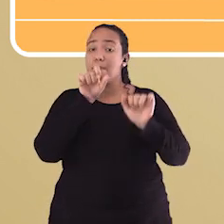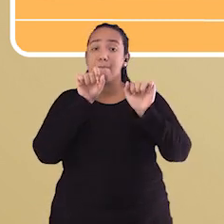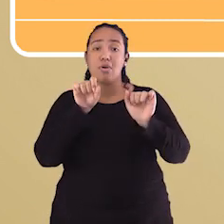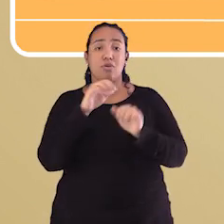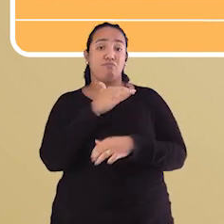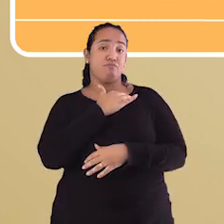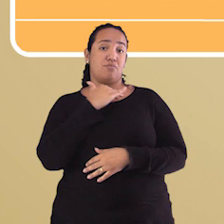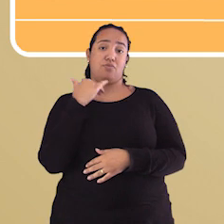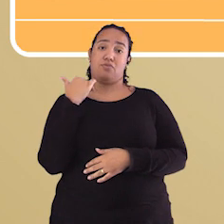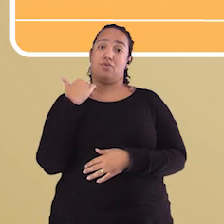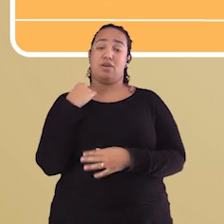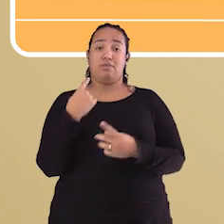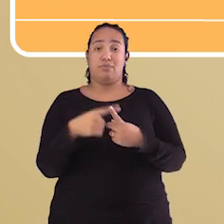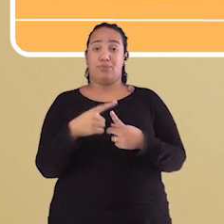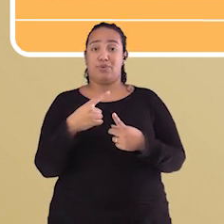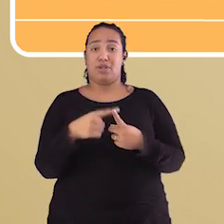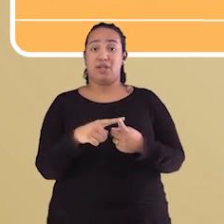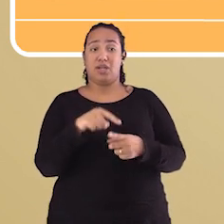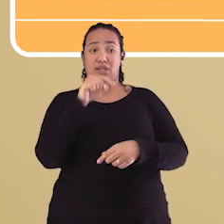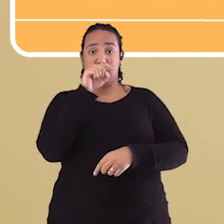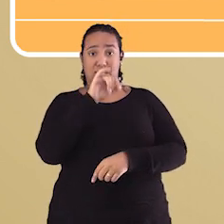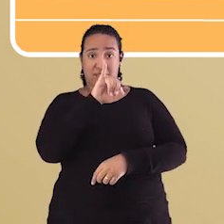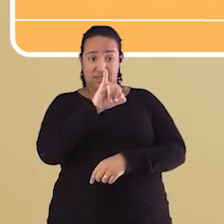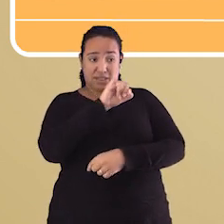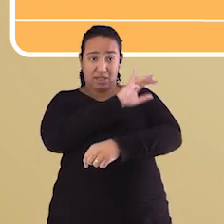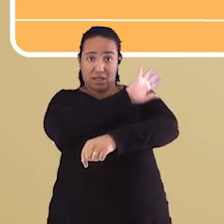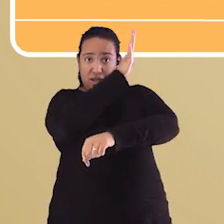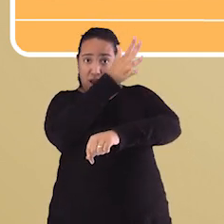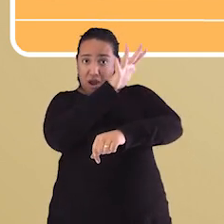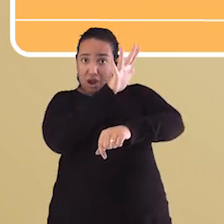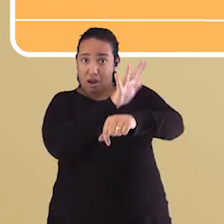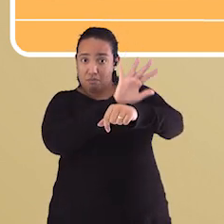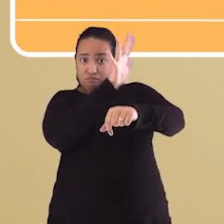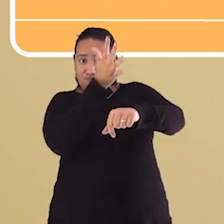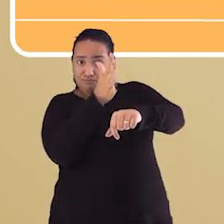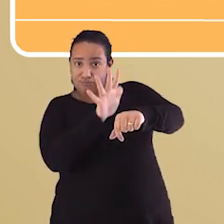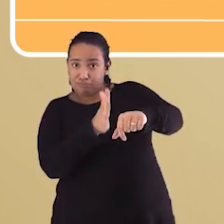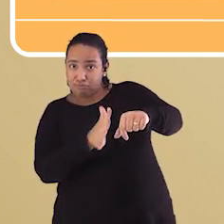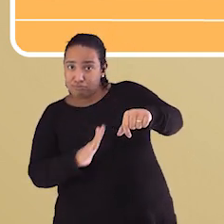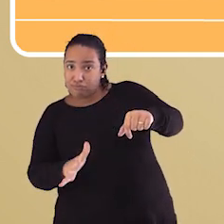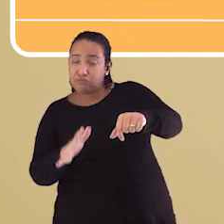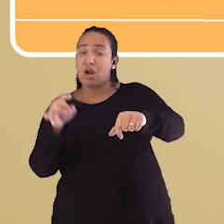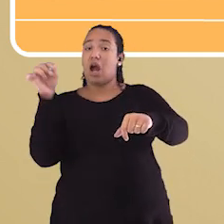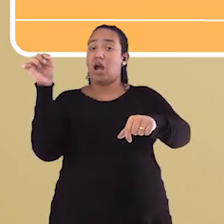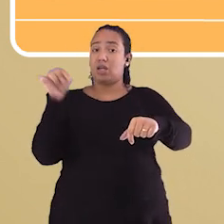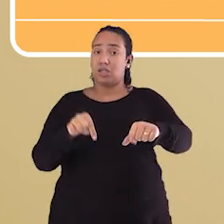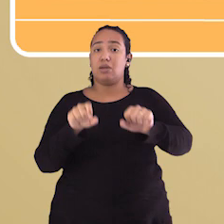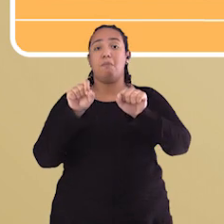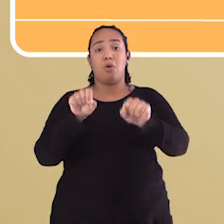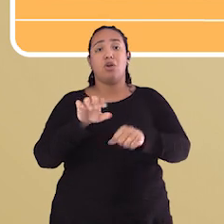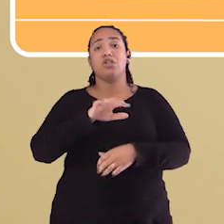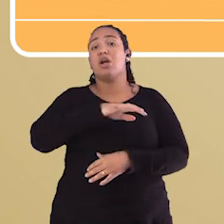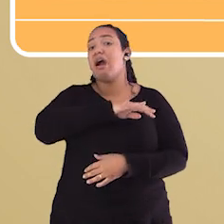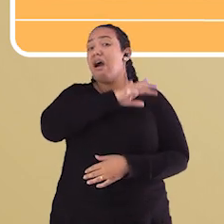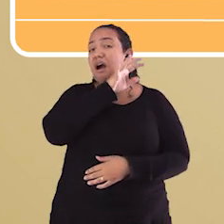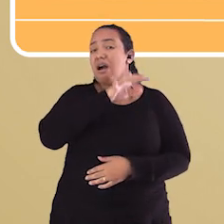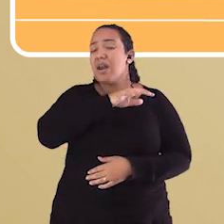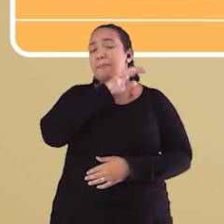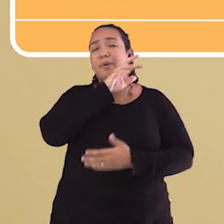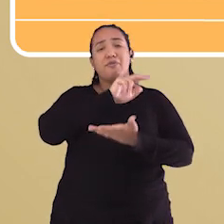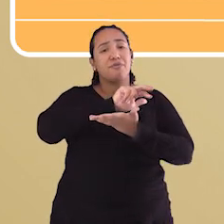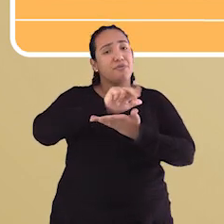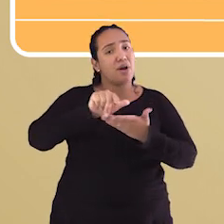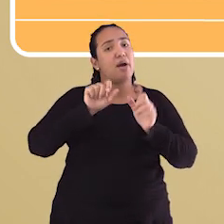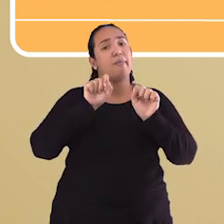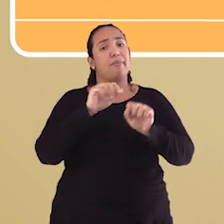derretimento das geleiras também vai provocar a extinção de numerosas espécies. Dentre elas, podemos citar